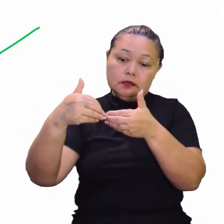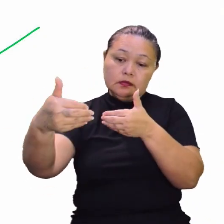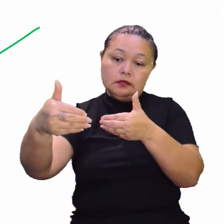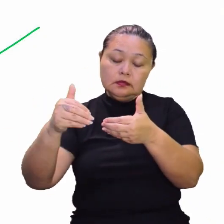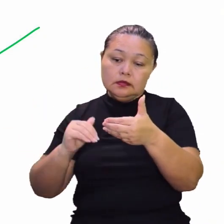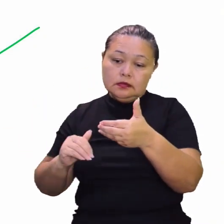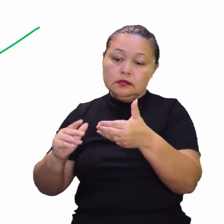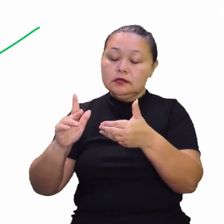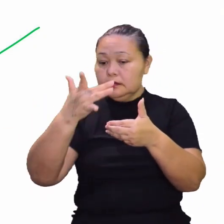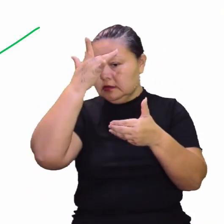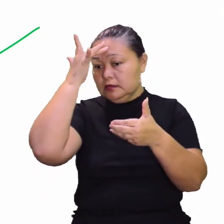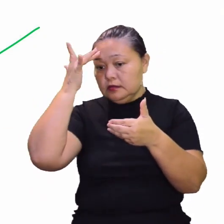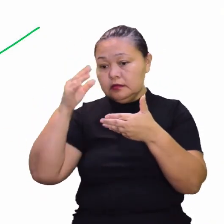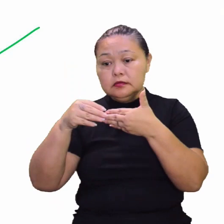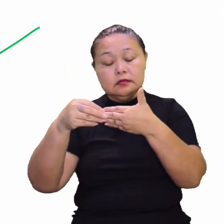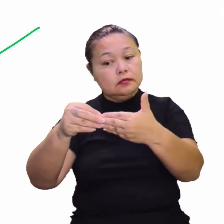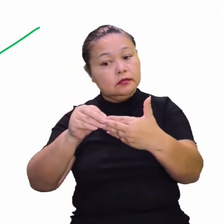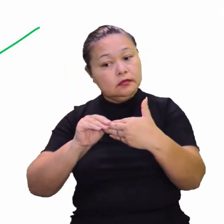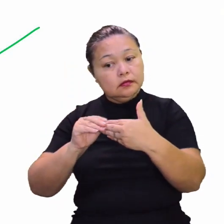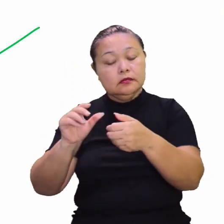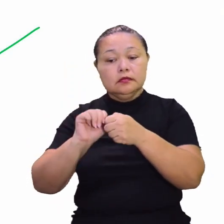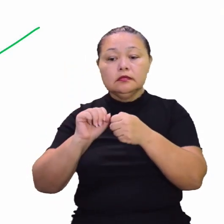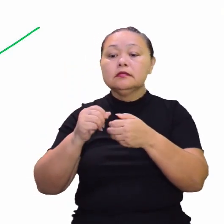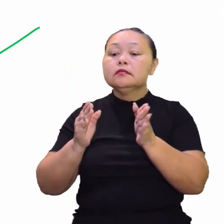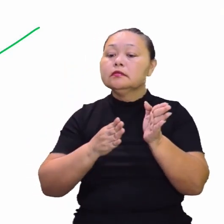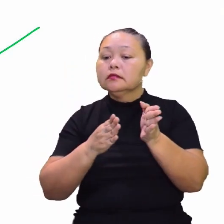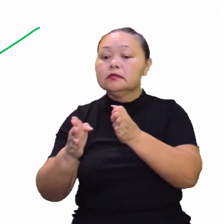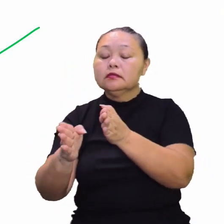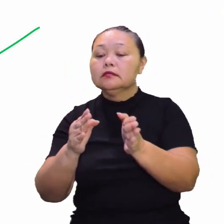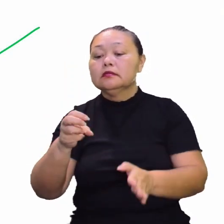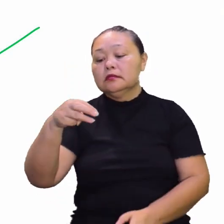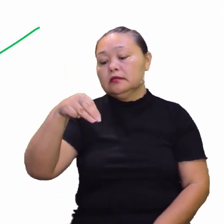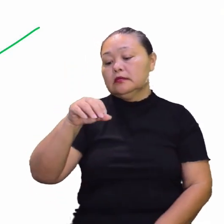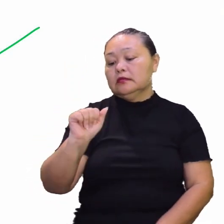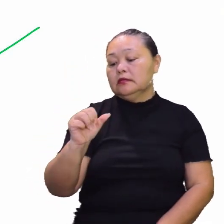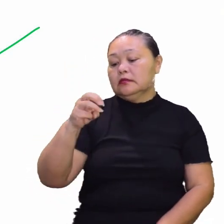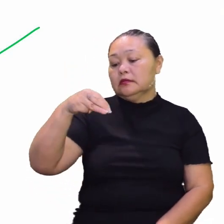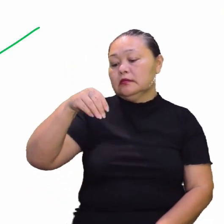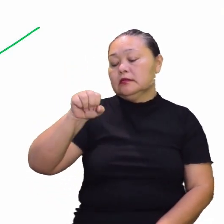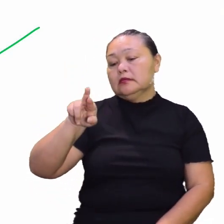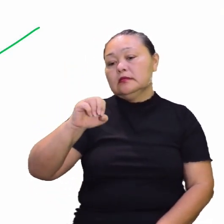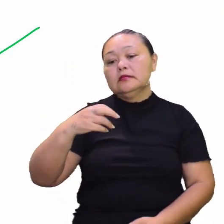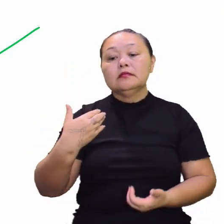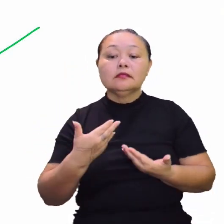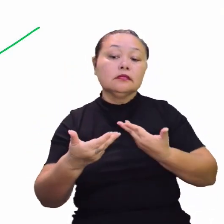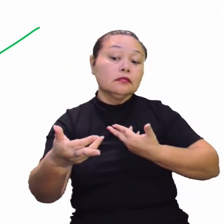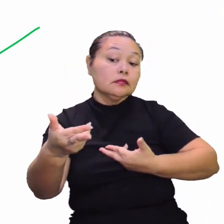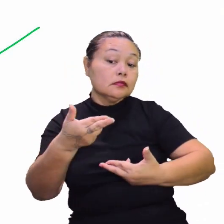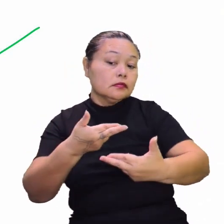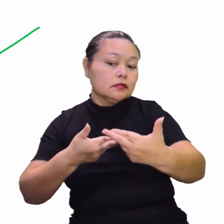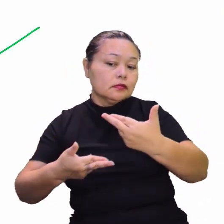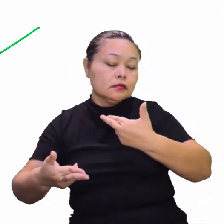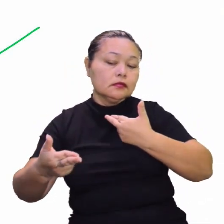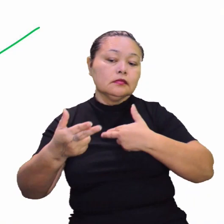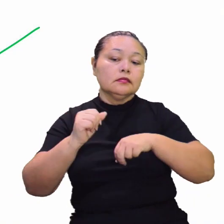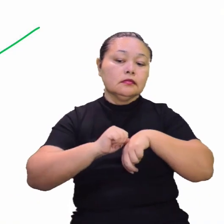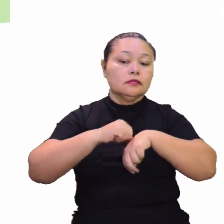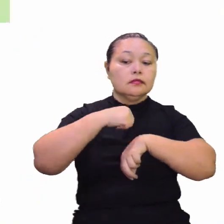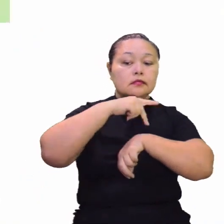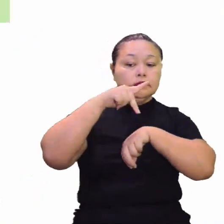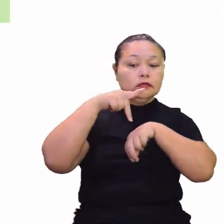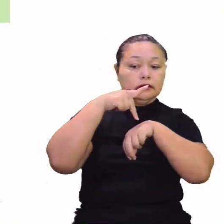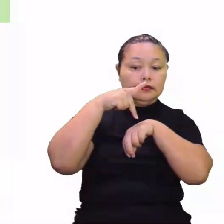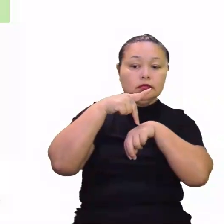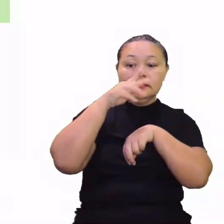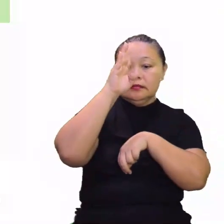fronteira, deslocamento de pessoas e também, né, que é o Rio Mamoré, e também a questão da relação comercial entre Brasil e